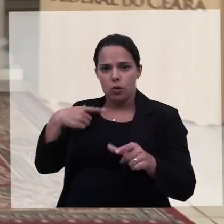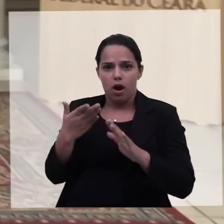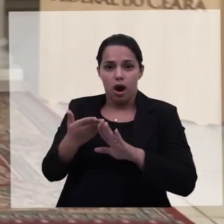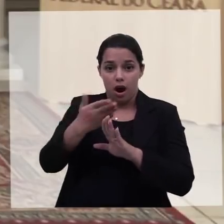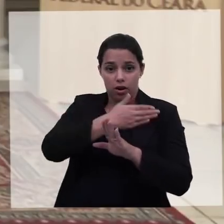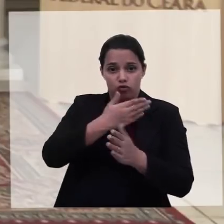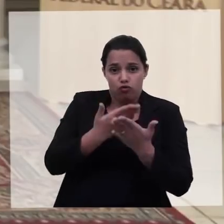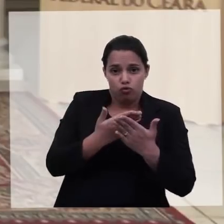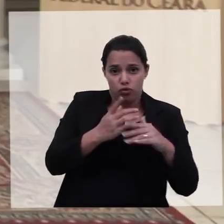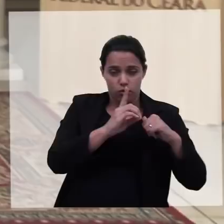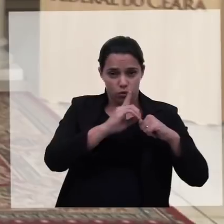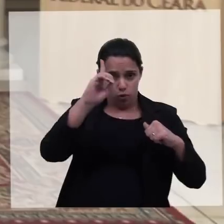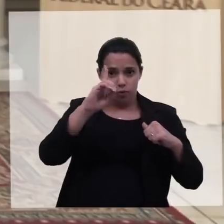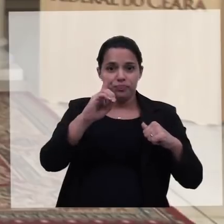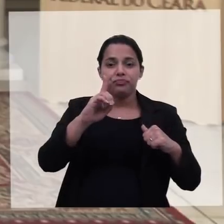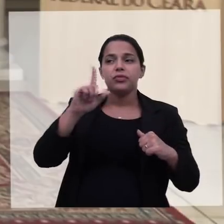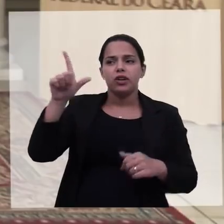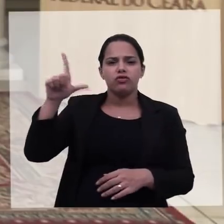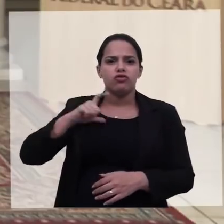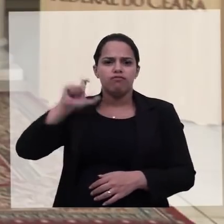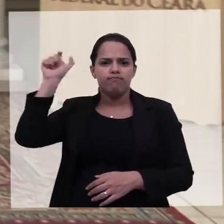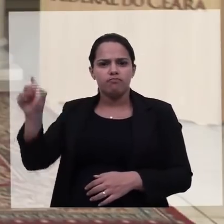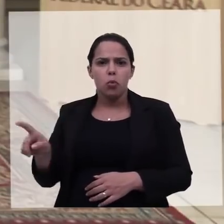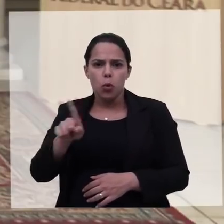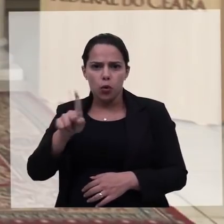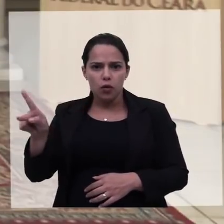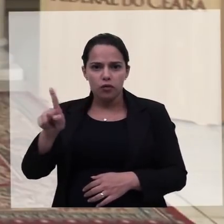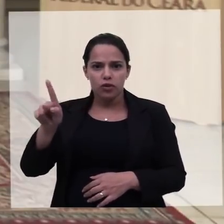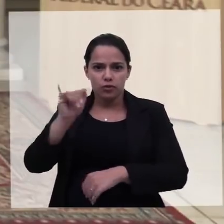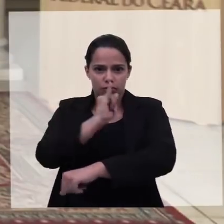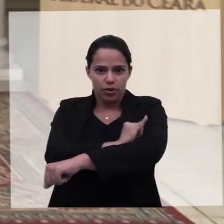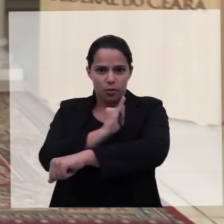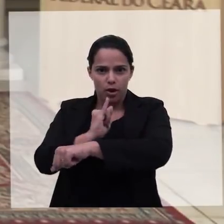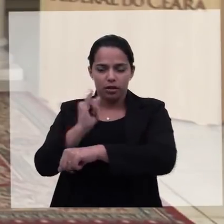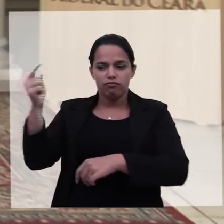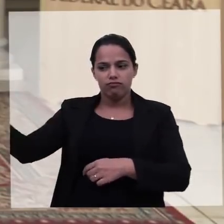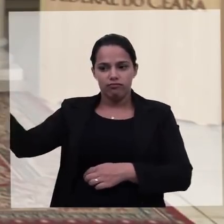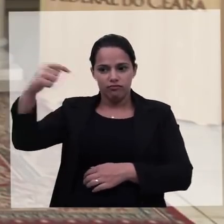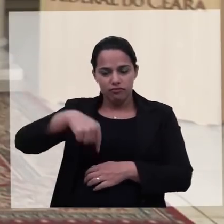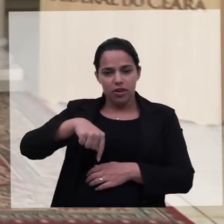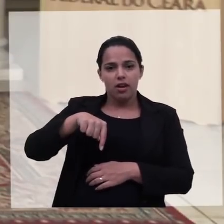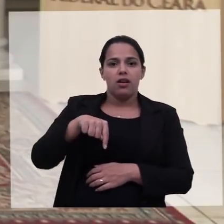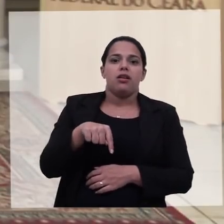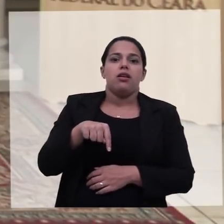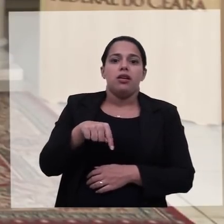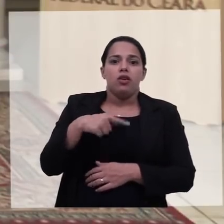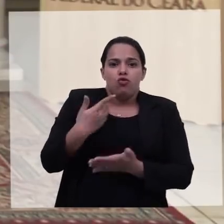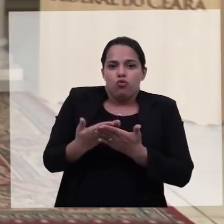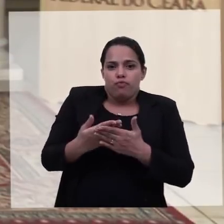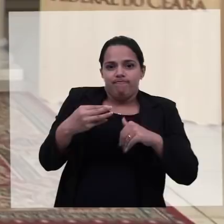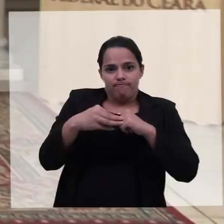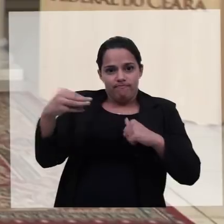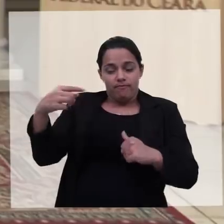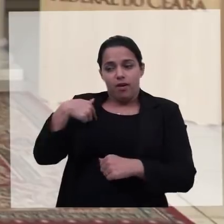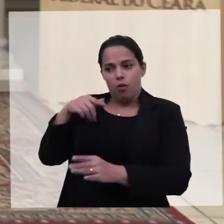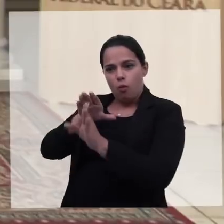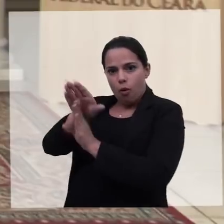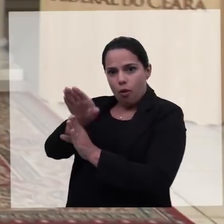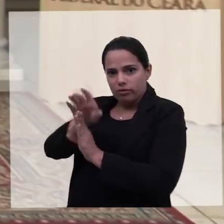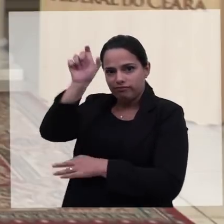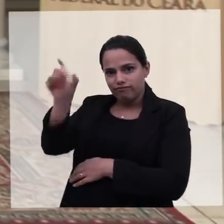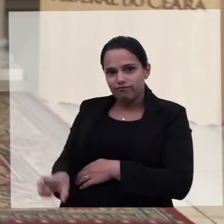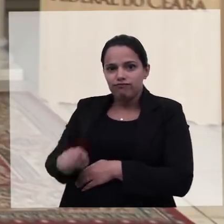a oportunidade. Como um professor de Iguatu veio fazer o mestrado, eu fui